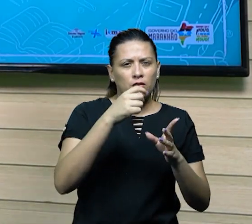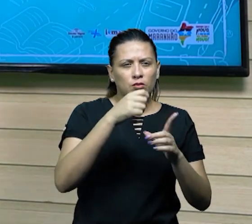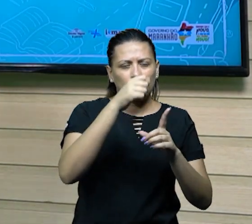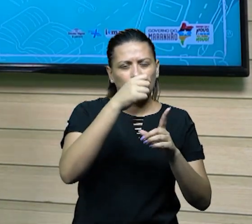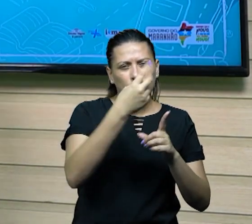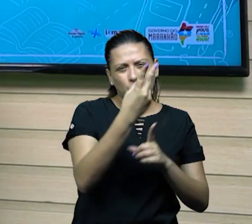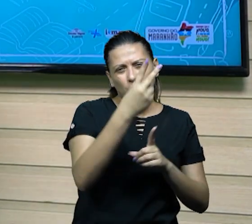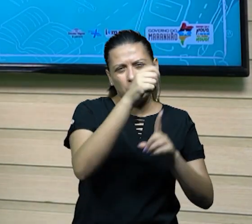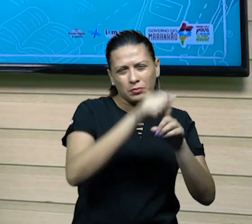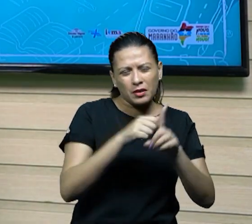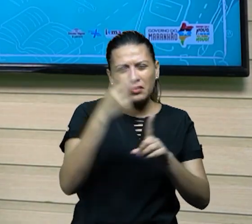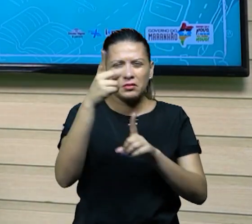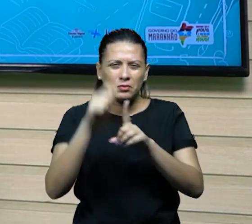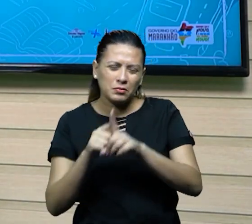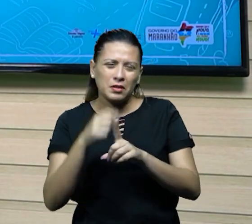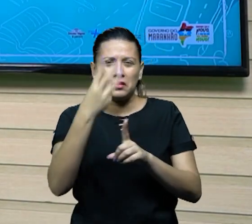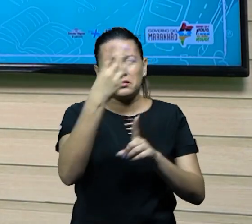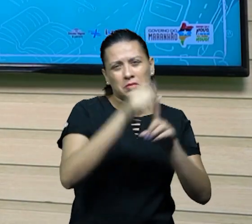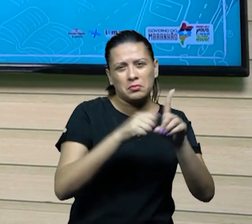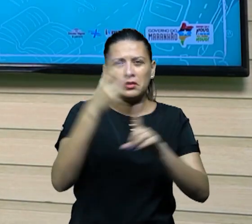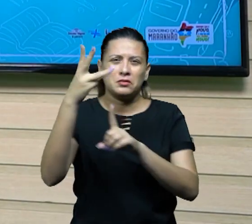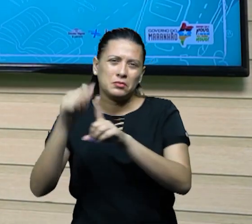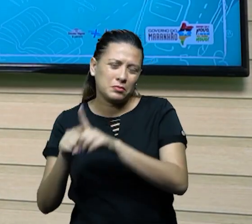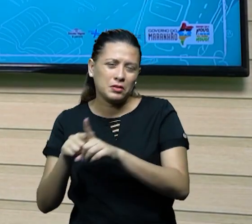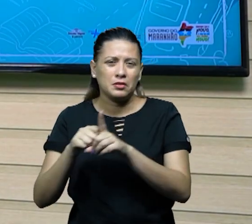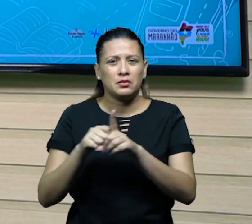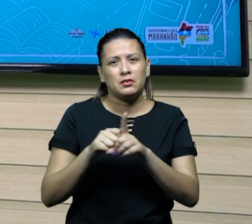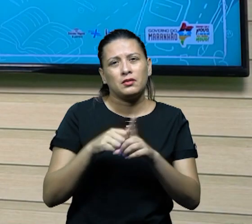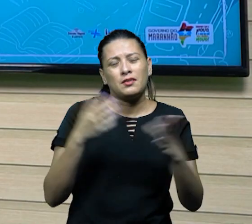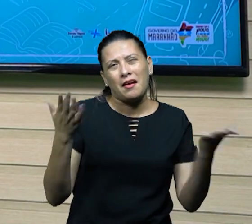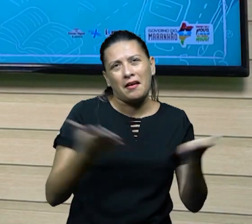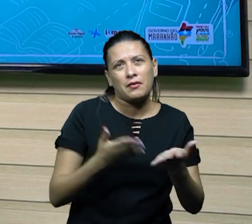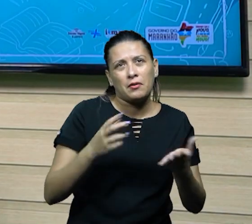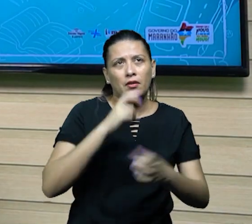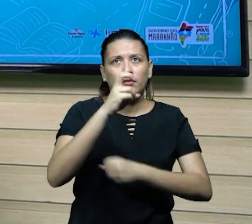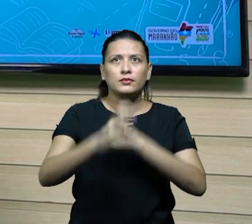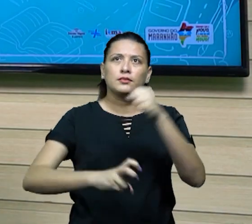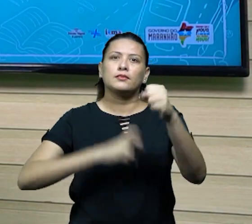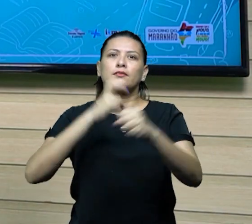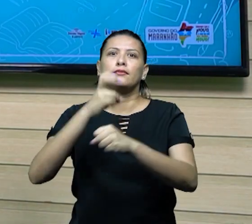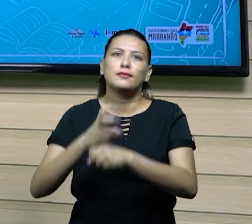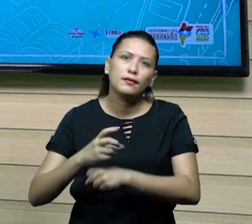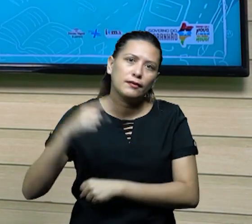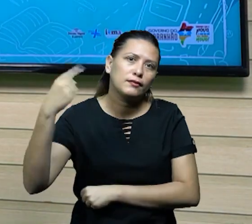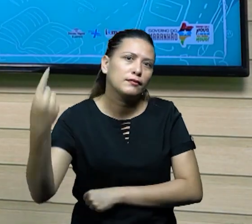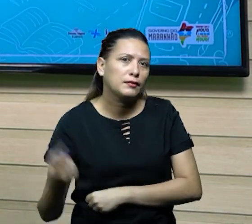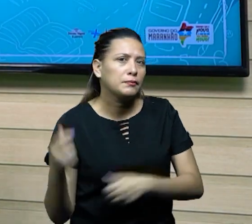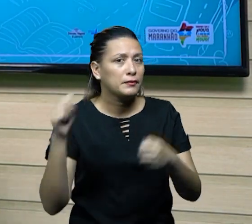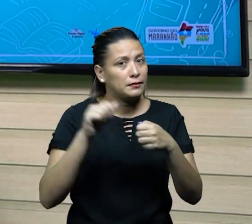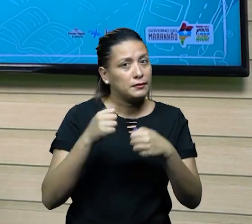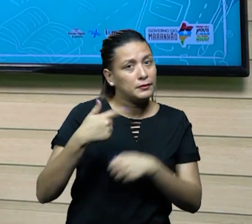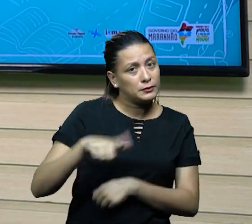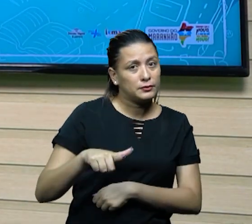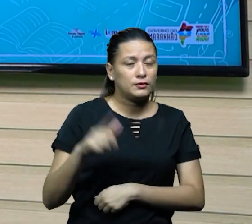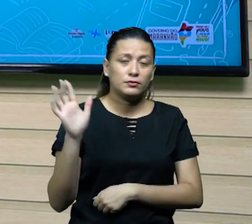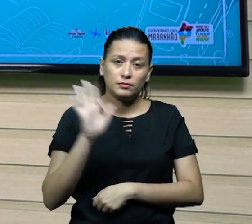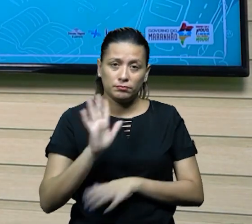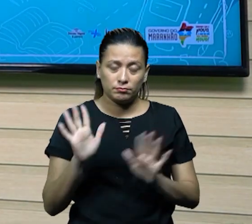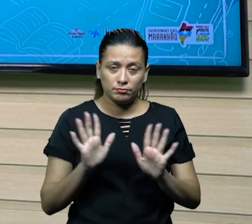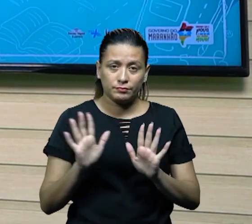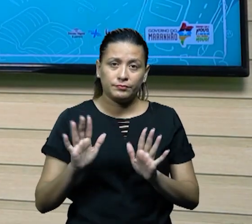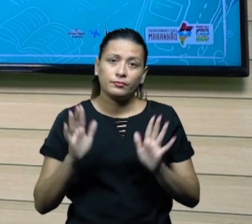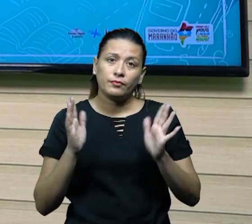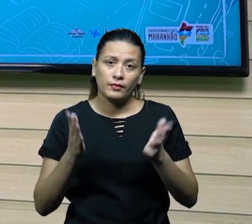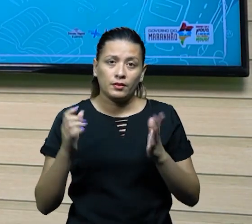periódica. Existem instituições que existem programas assíduos de treinamento durante o ano, de 2 em 2 meses, de 3 em 3